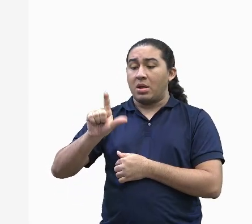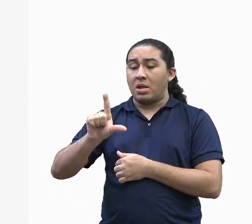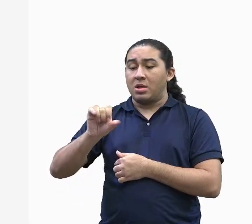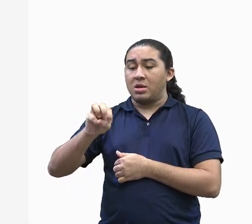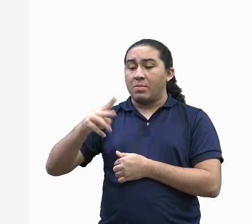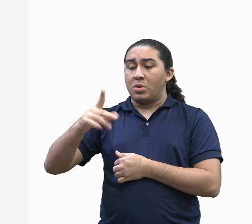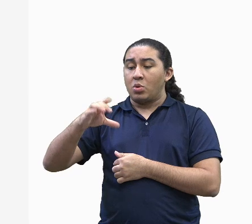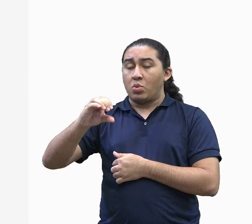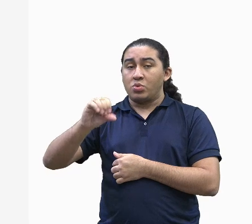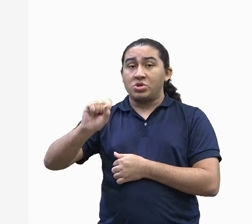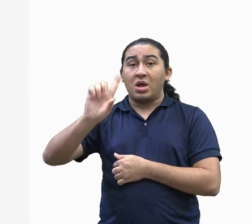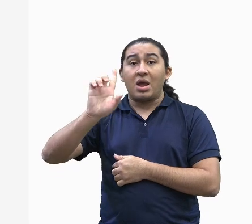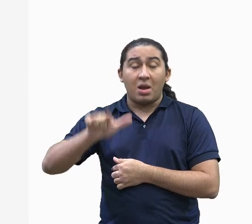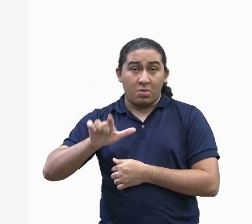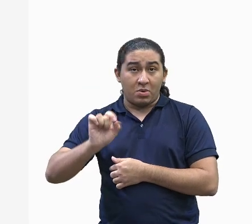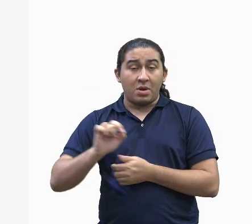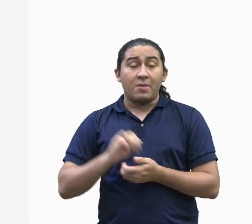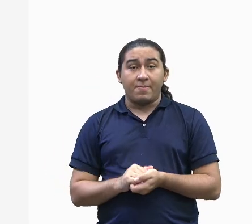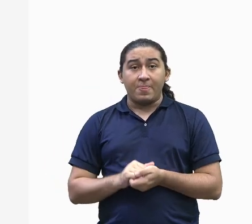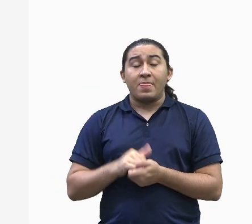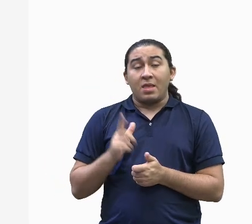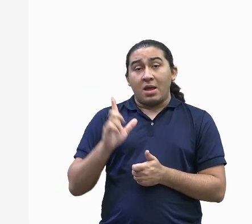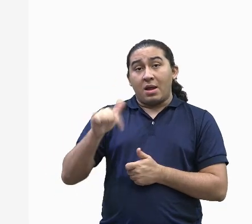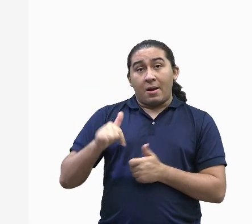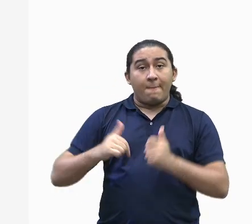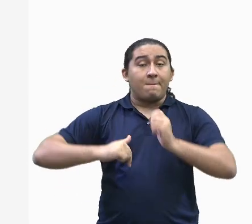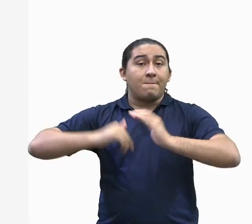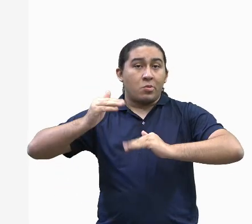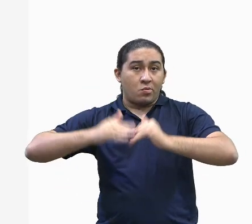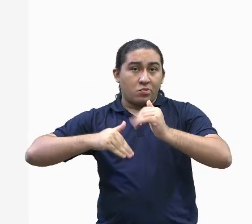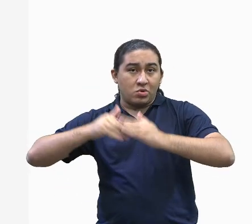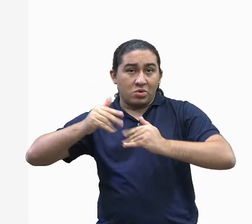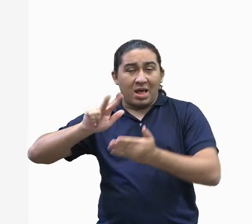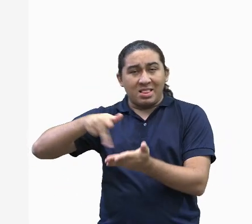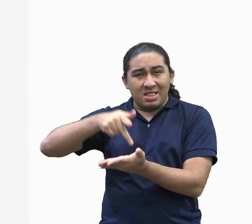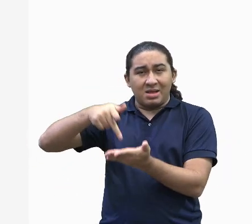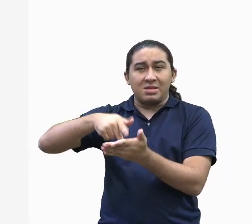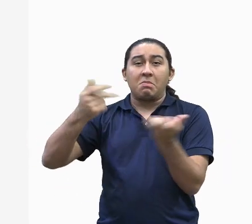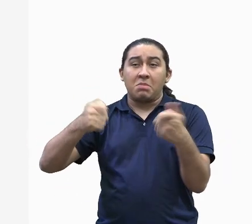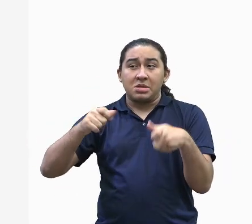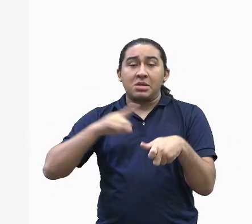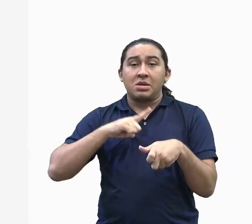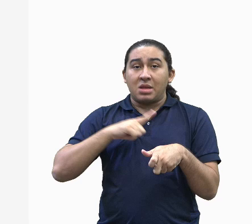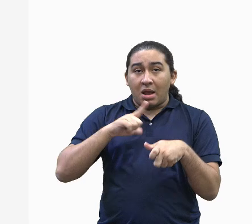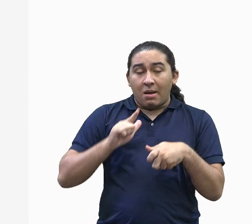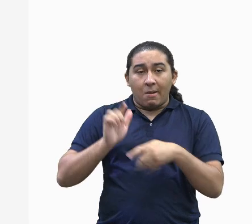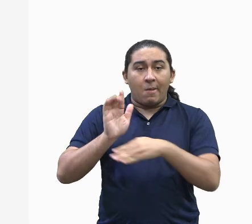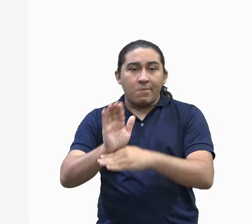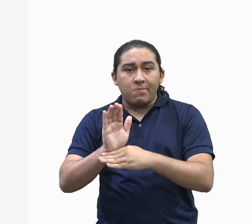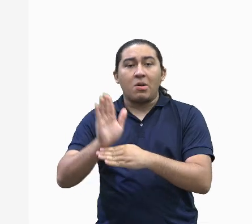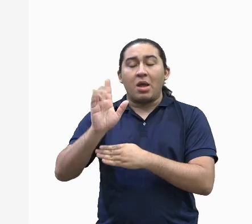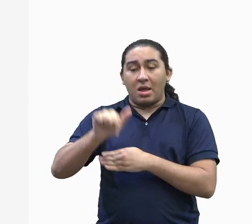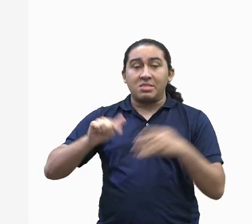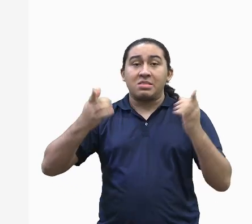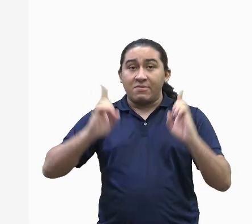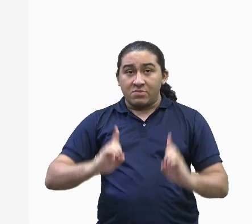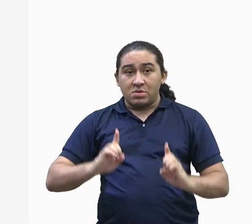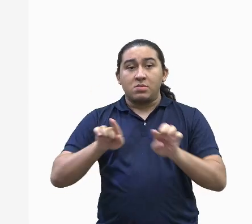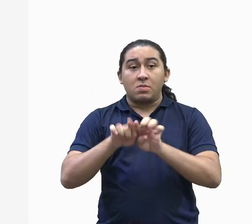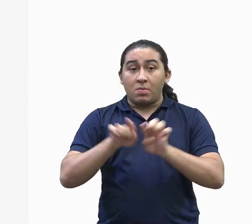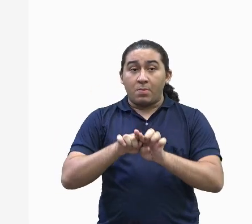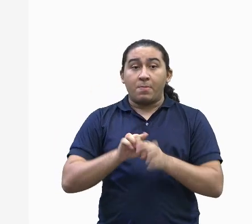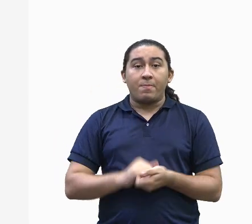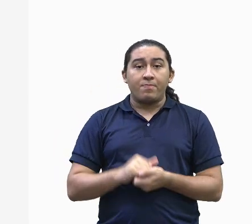para atletas com necessidades especiais, acontecerão durante 11 dias, 7